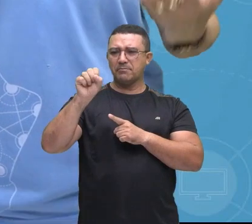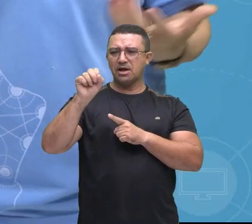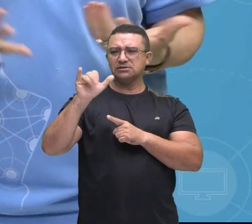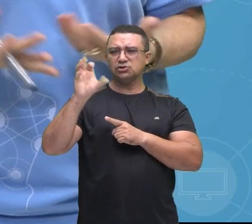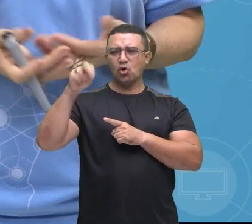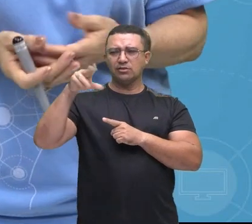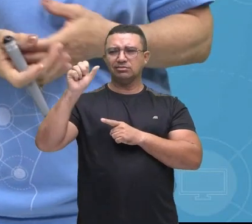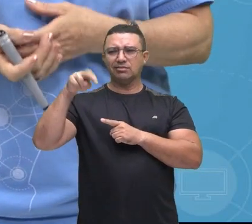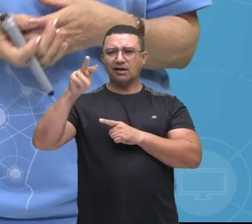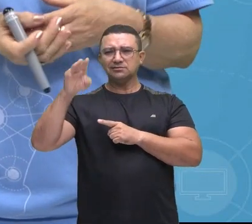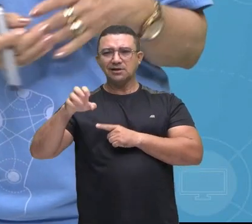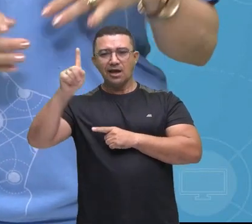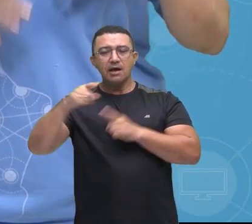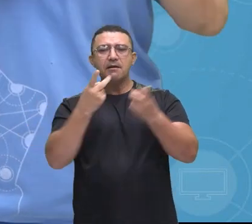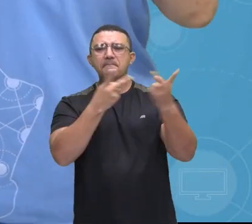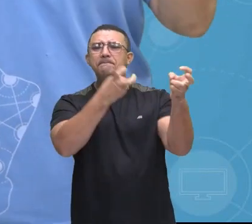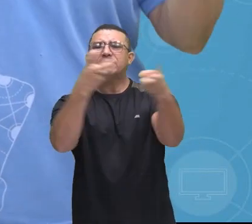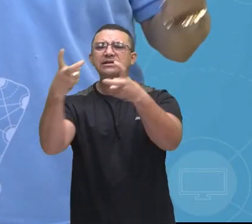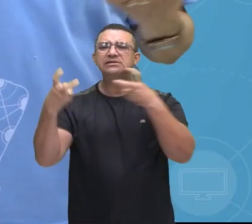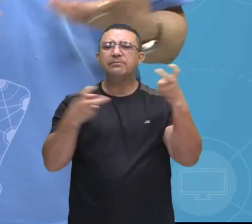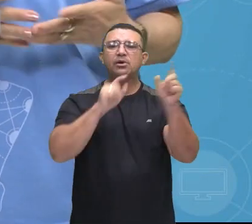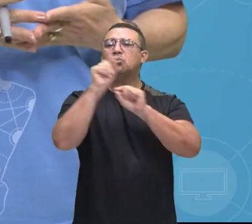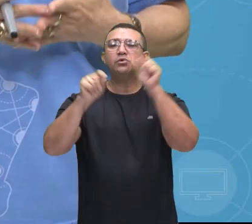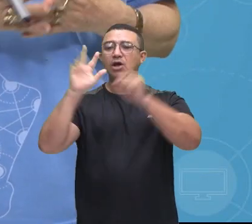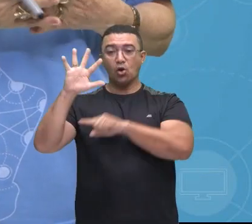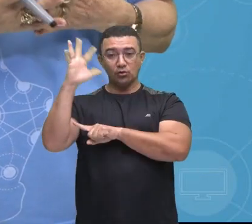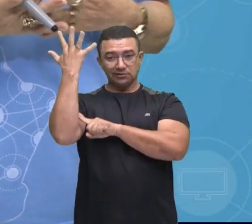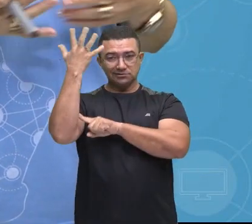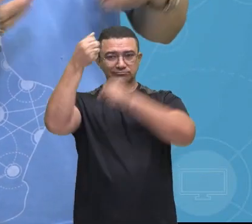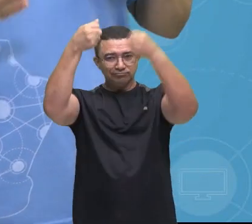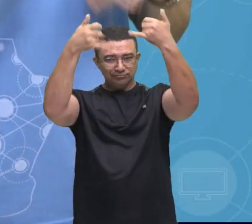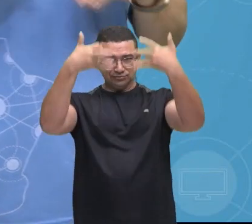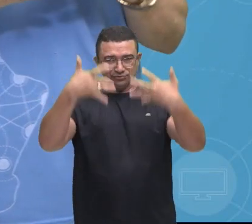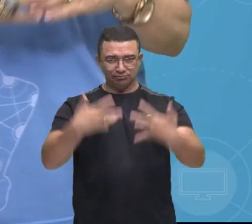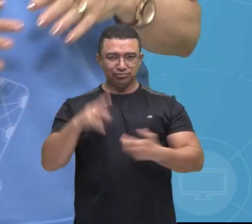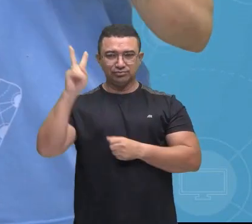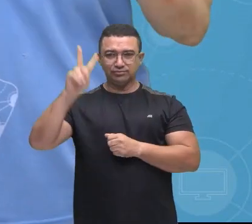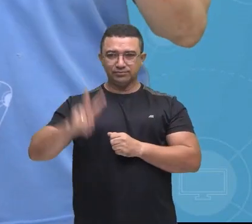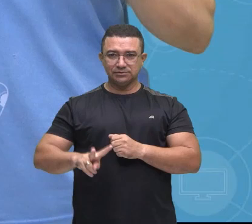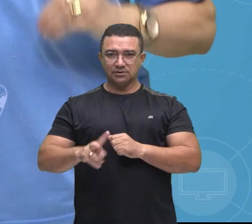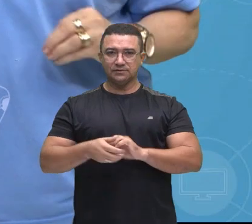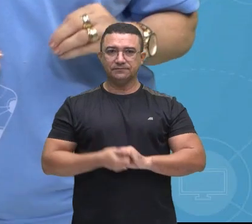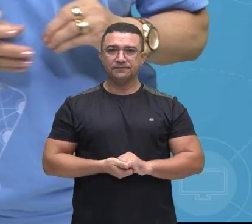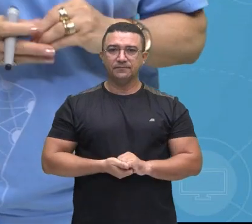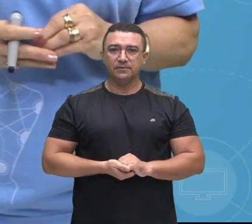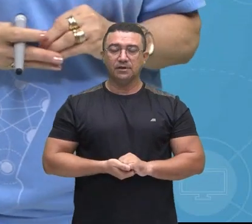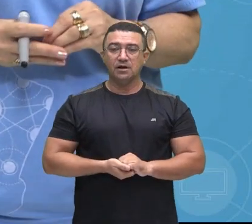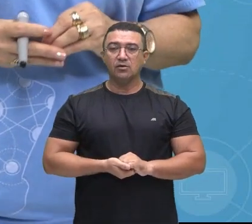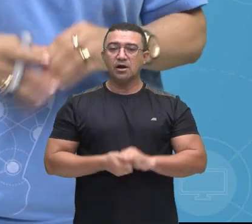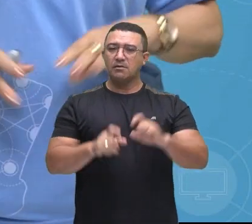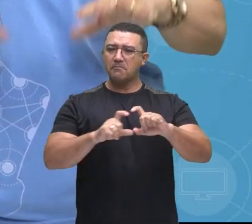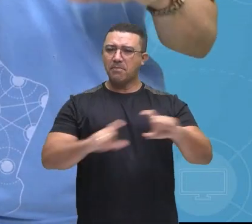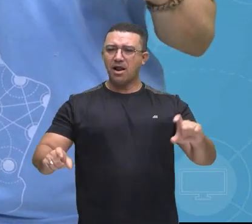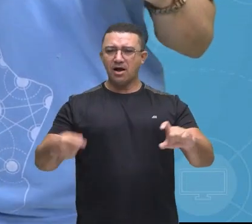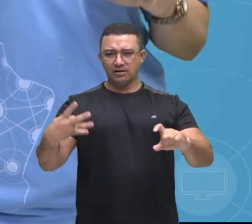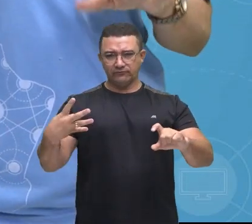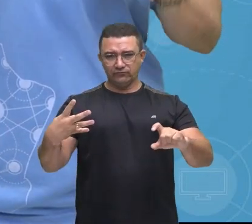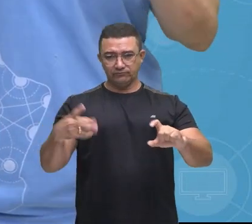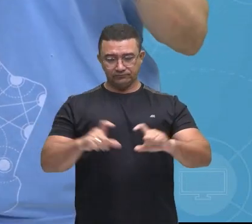ele percebeu toda aquela situação para descrever esse cenário aí. Seguindo, então, nós vamos para o quarto